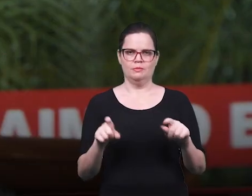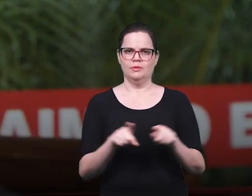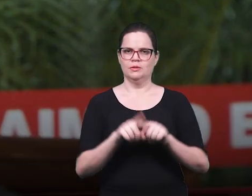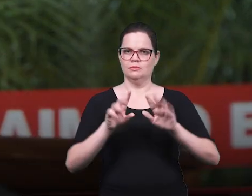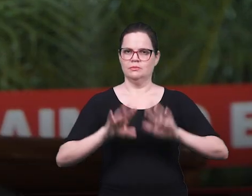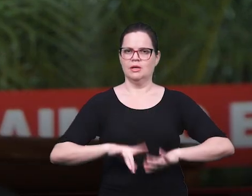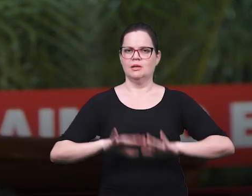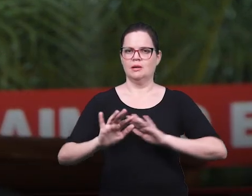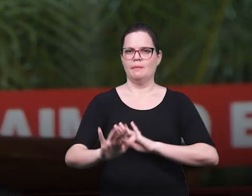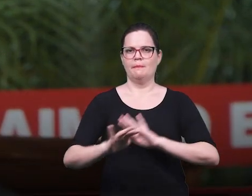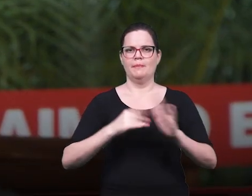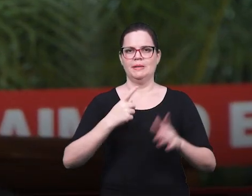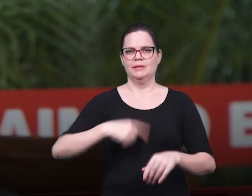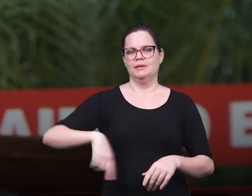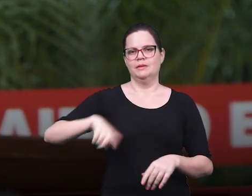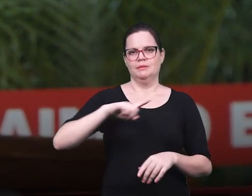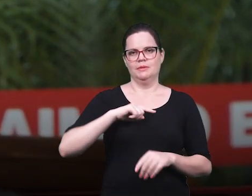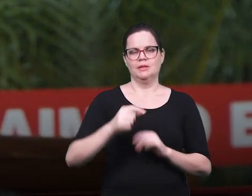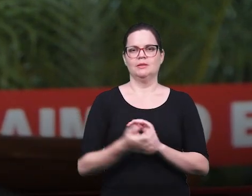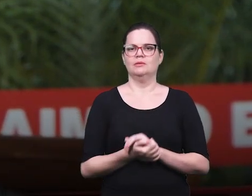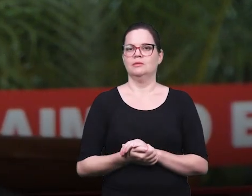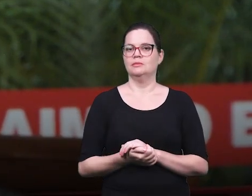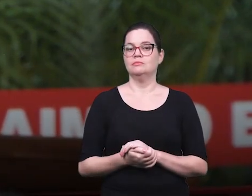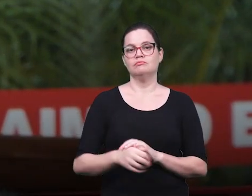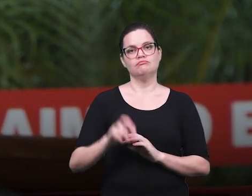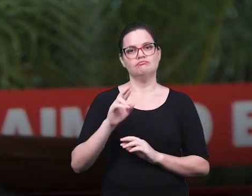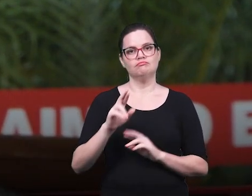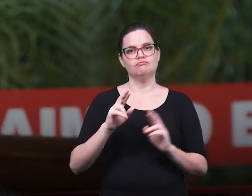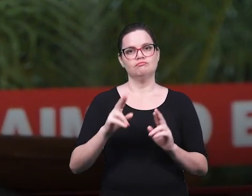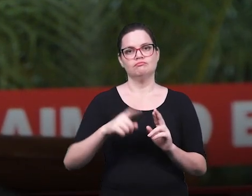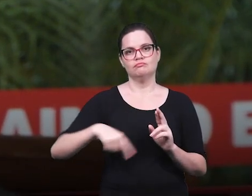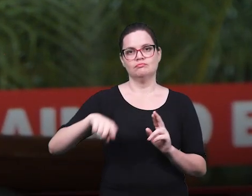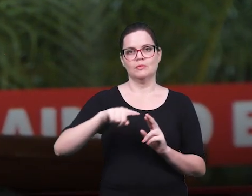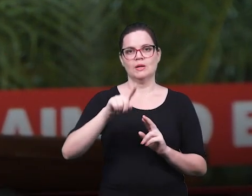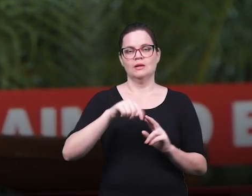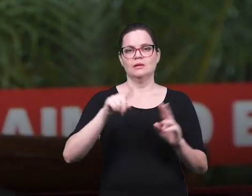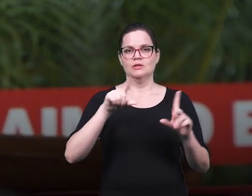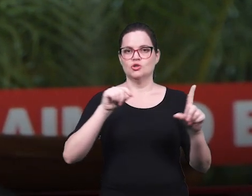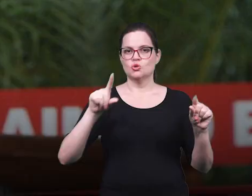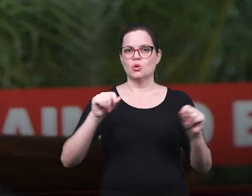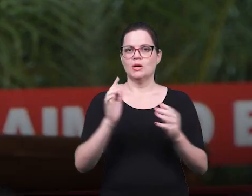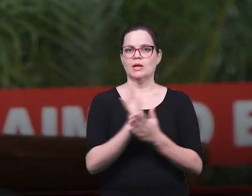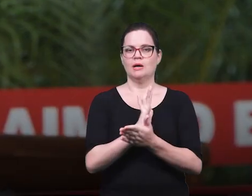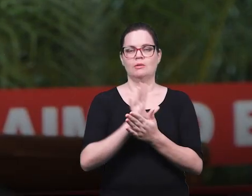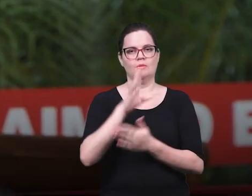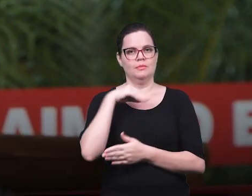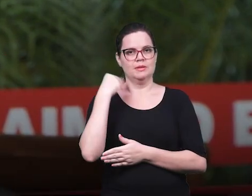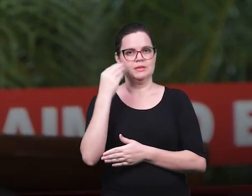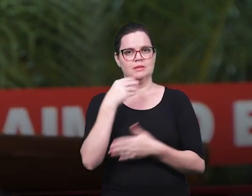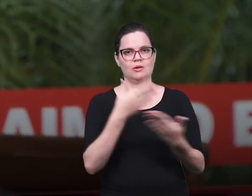para nós, mande a sua experiência e quem sabe você estará sendo selecionado,